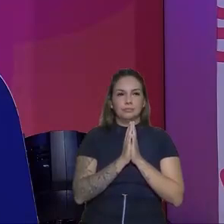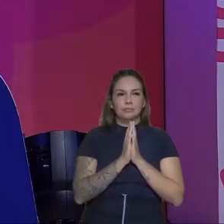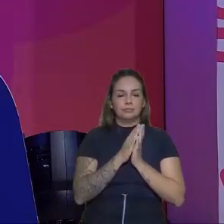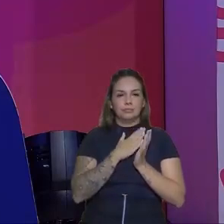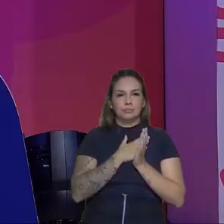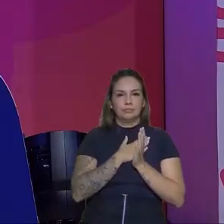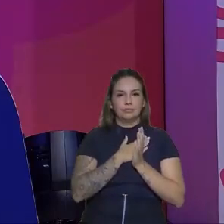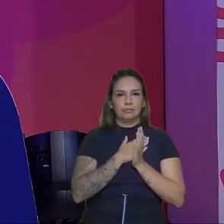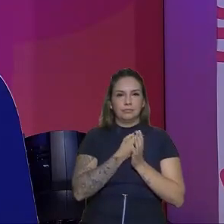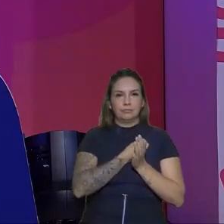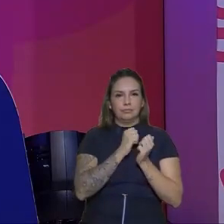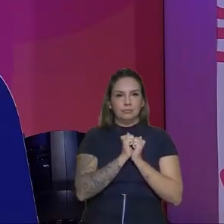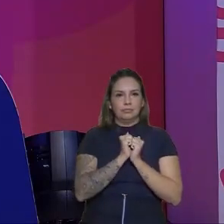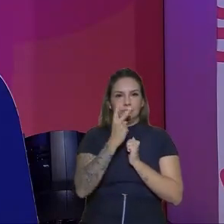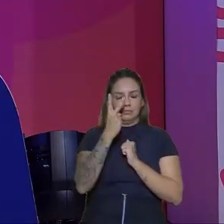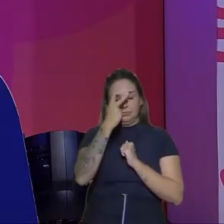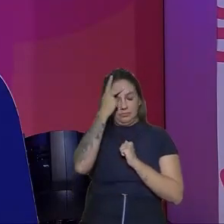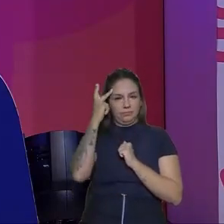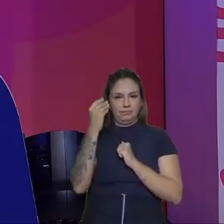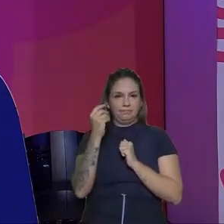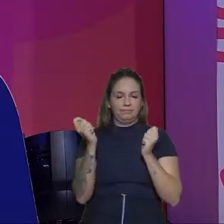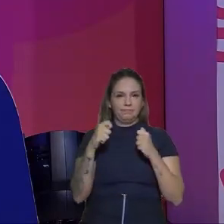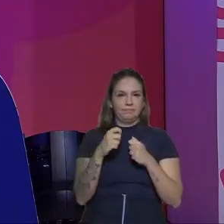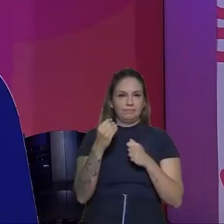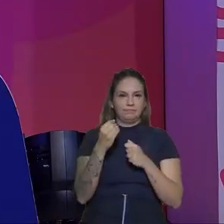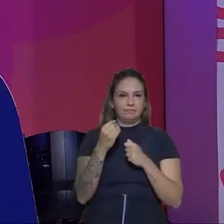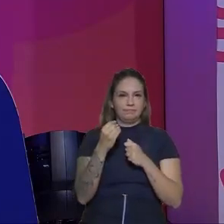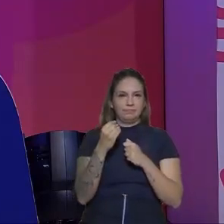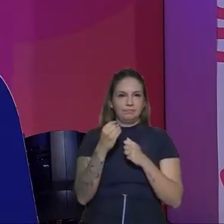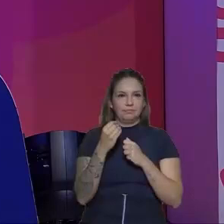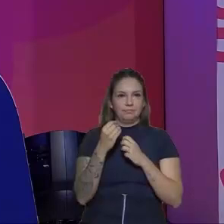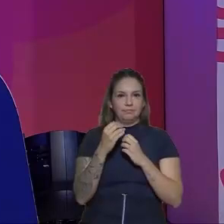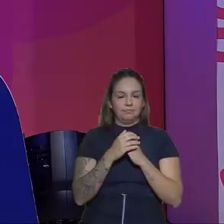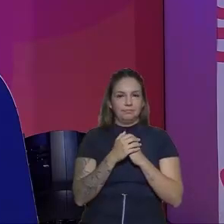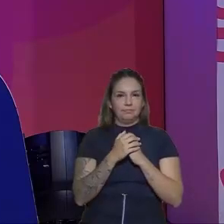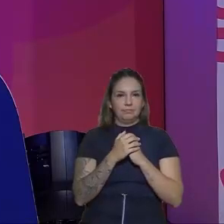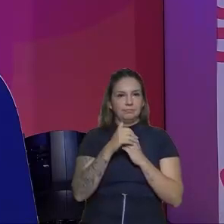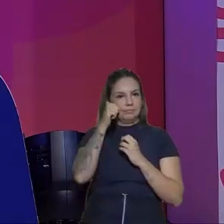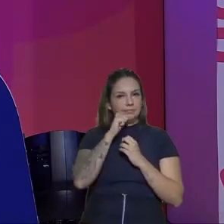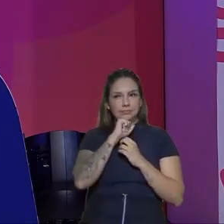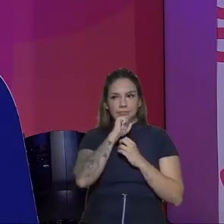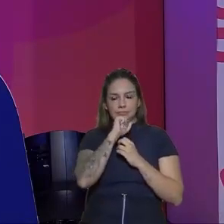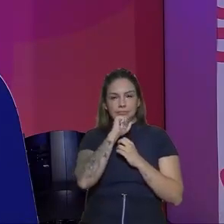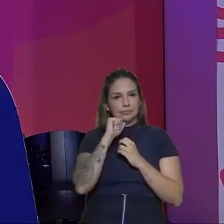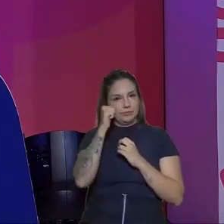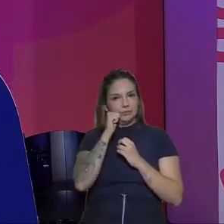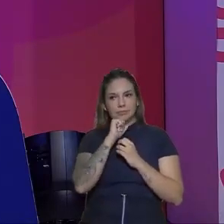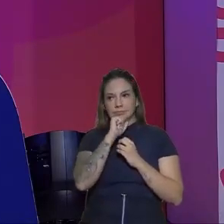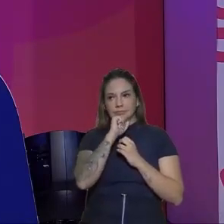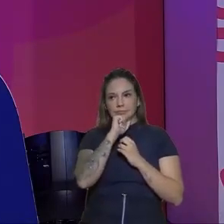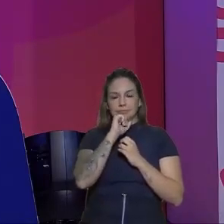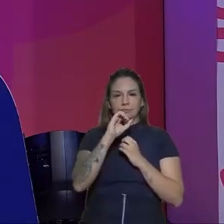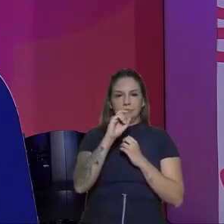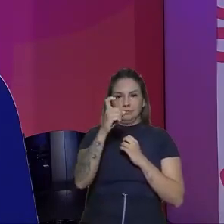que, para mim, eu convivia com 2 presenças muito poderosas e muito indecifráveis para mim. A mãe da mãe e a Lorixá